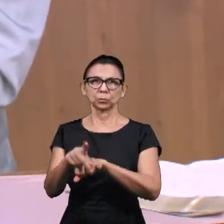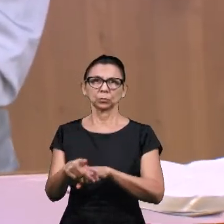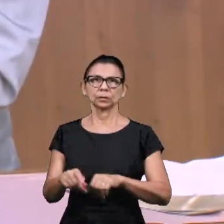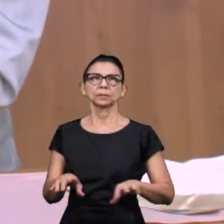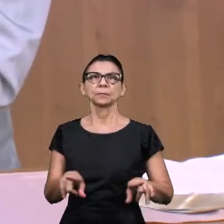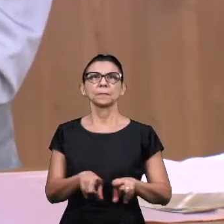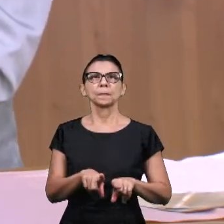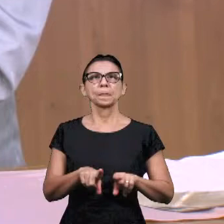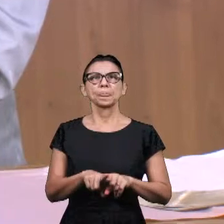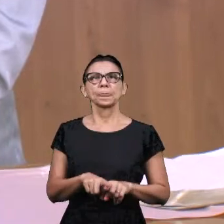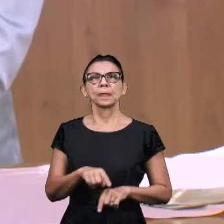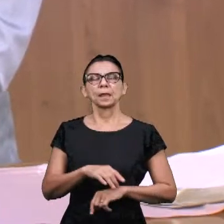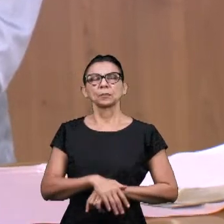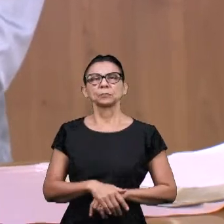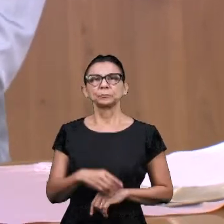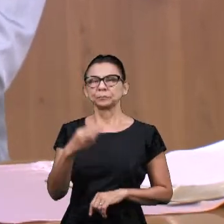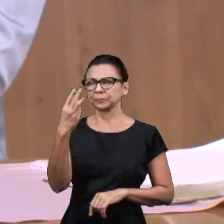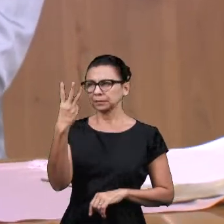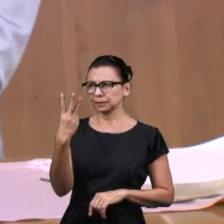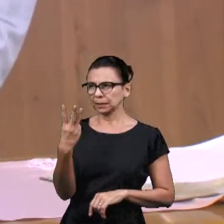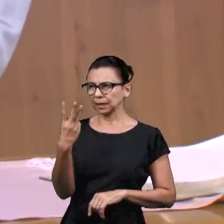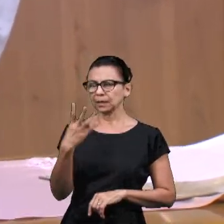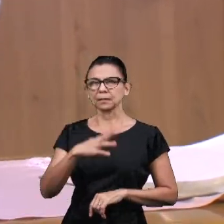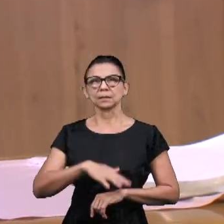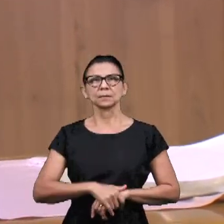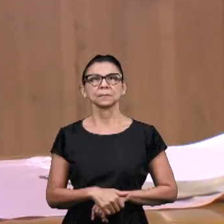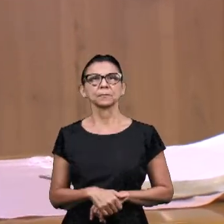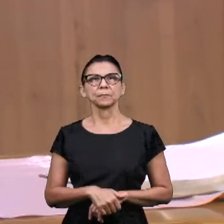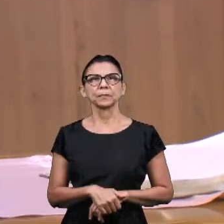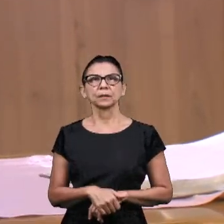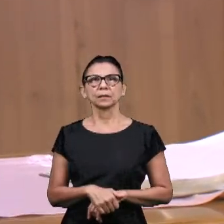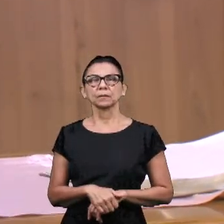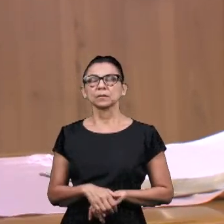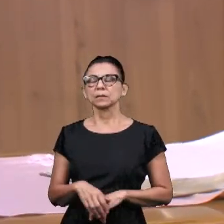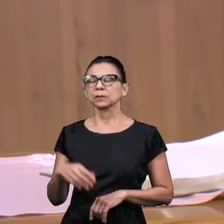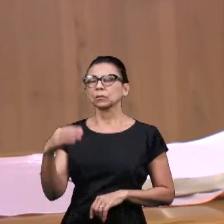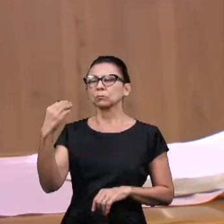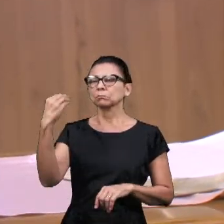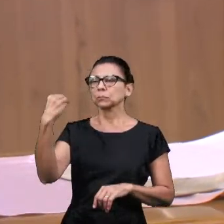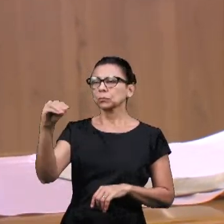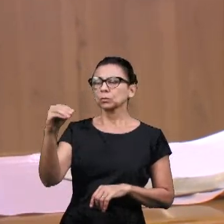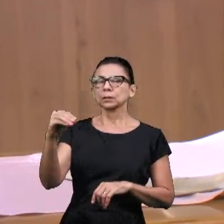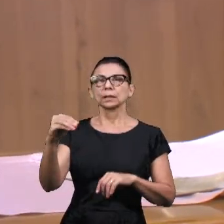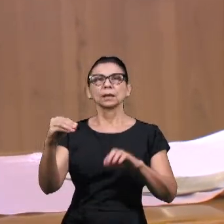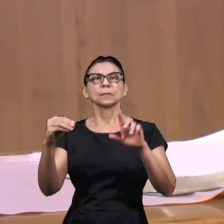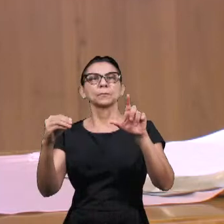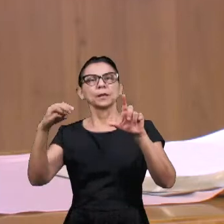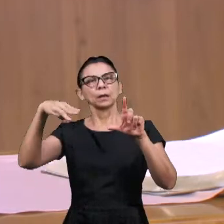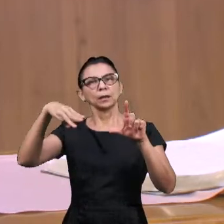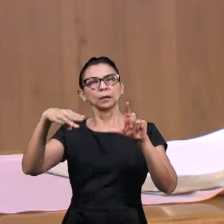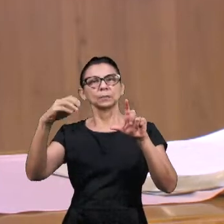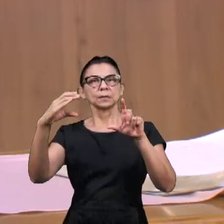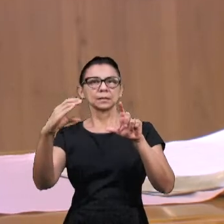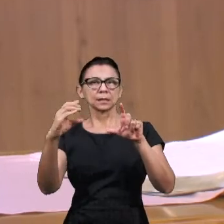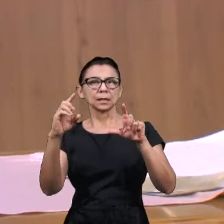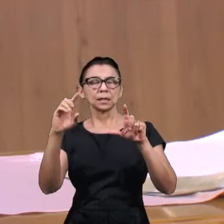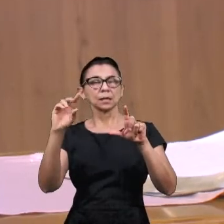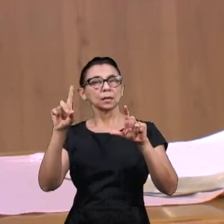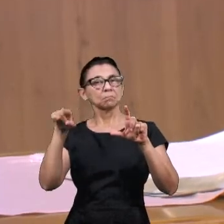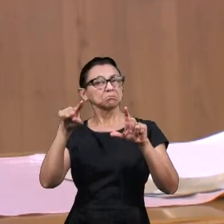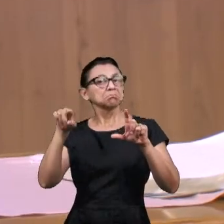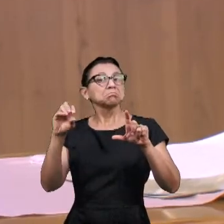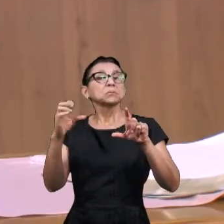vai colocar M, C ou X, para que você se refira, para você identificar aqui se essa ação